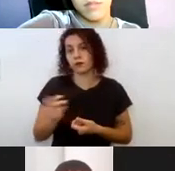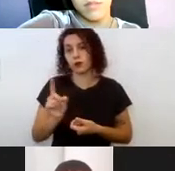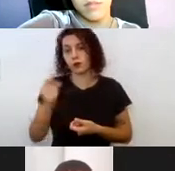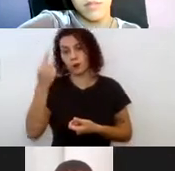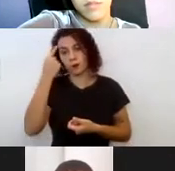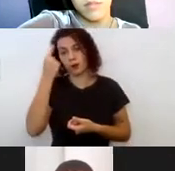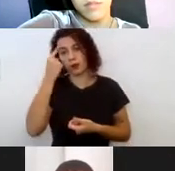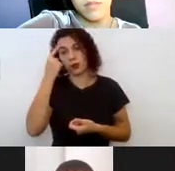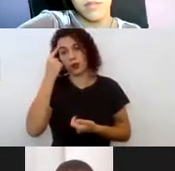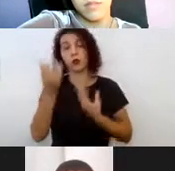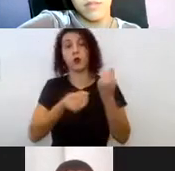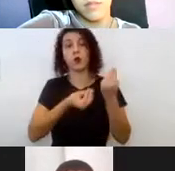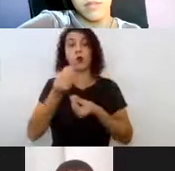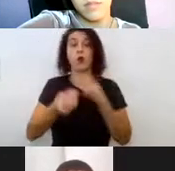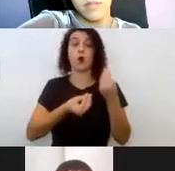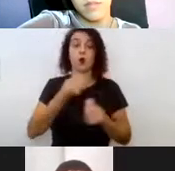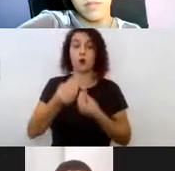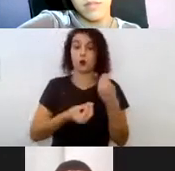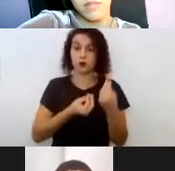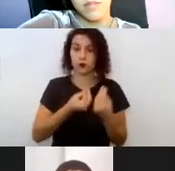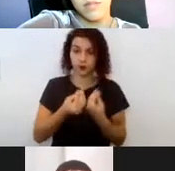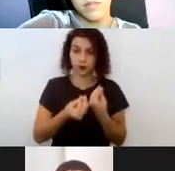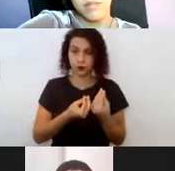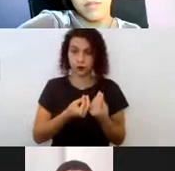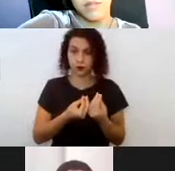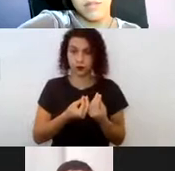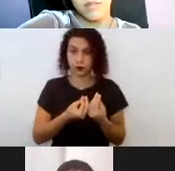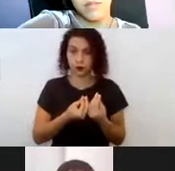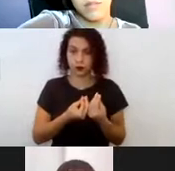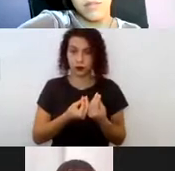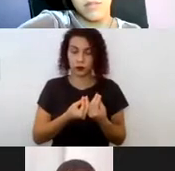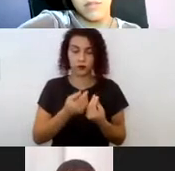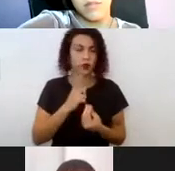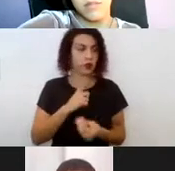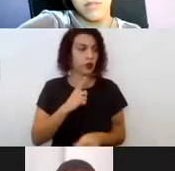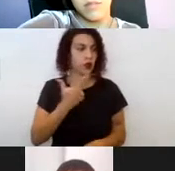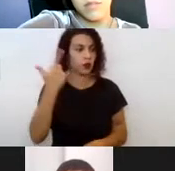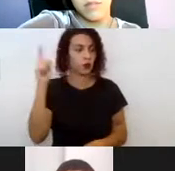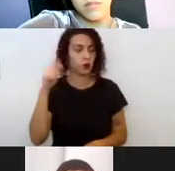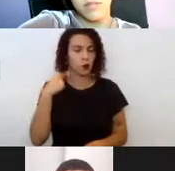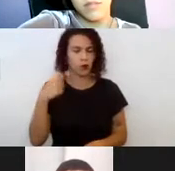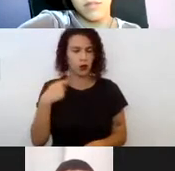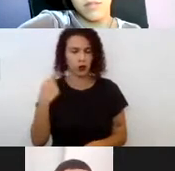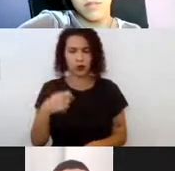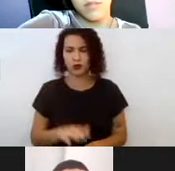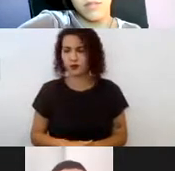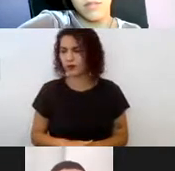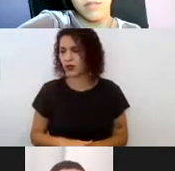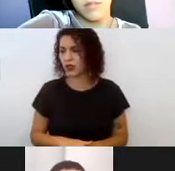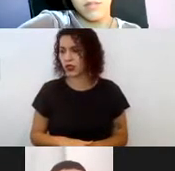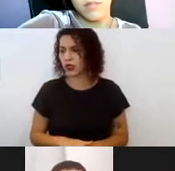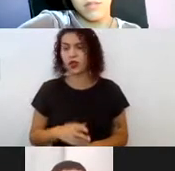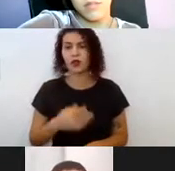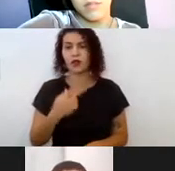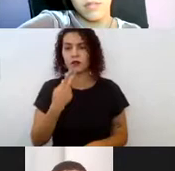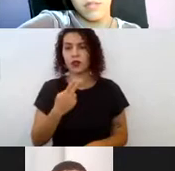literatura daquele autor e como o aquele outro lá que que fez com que todo mundo achasse